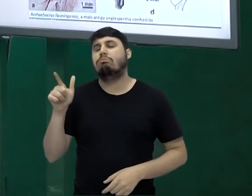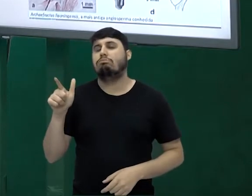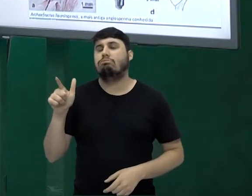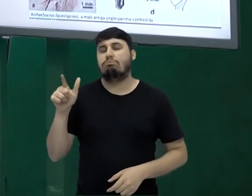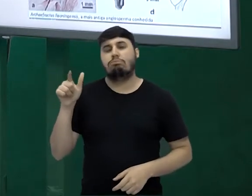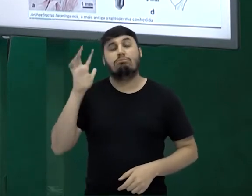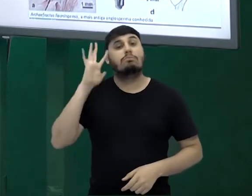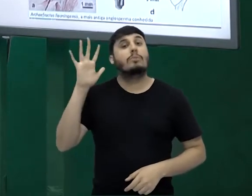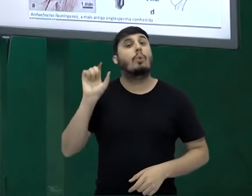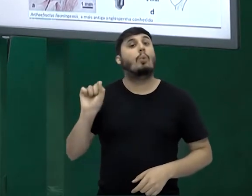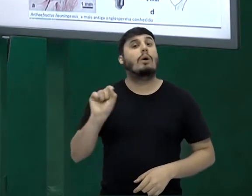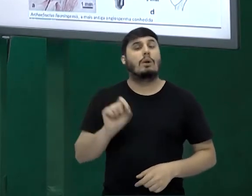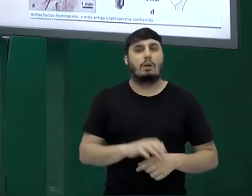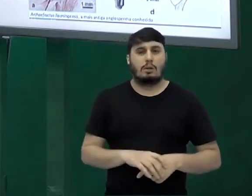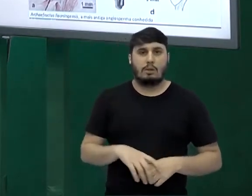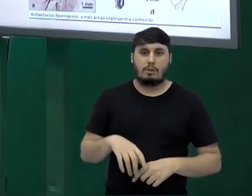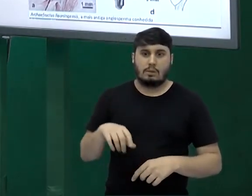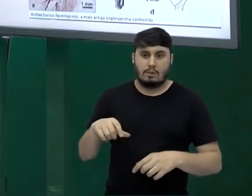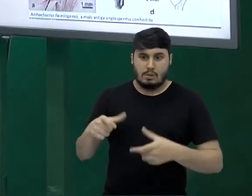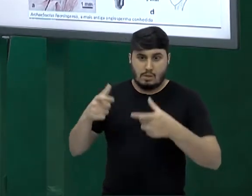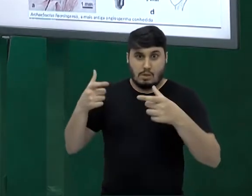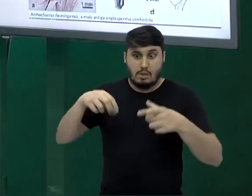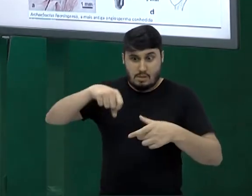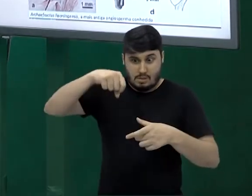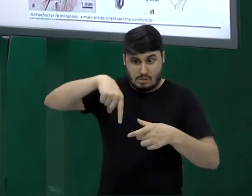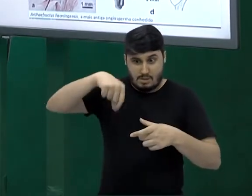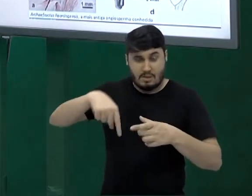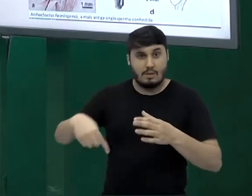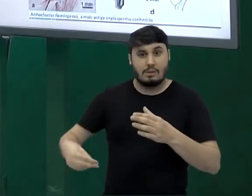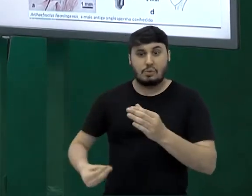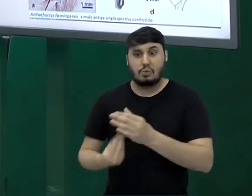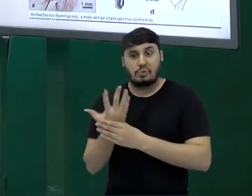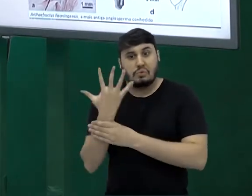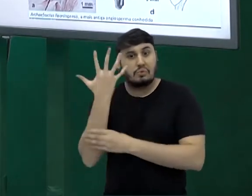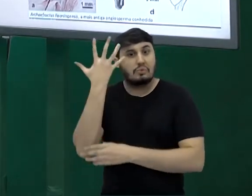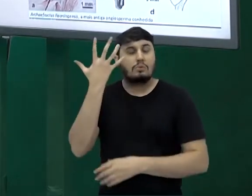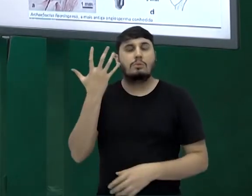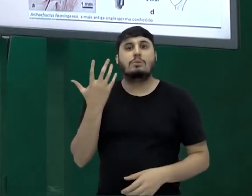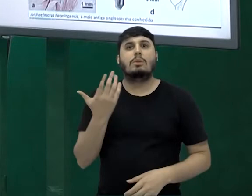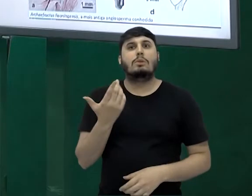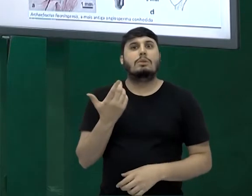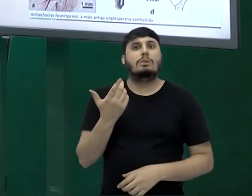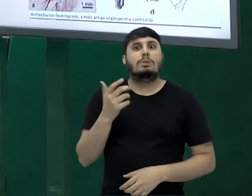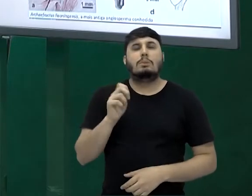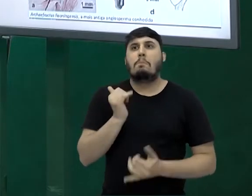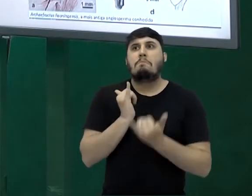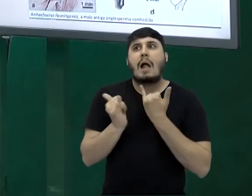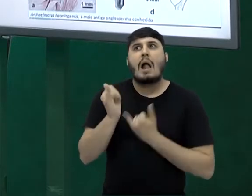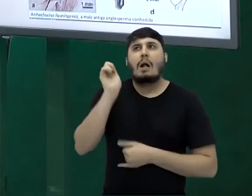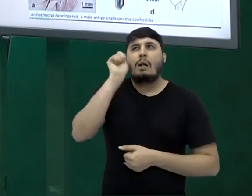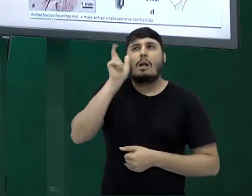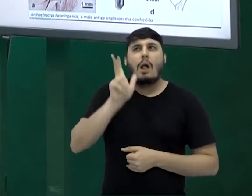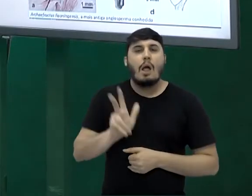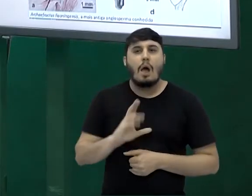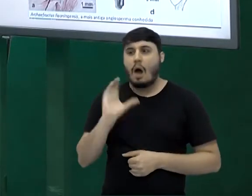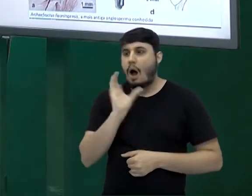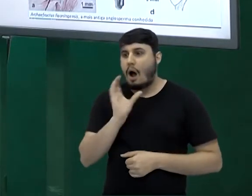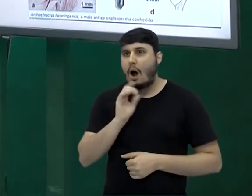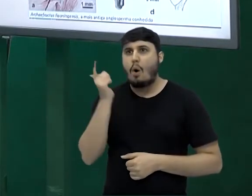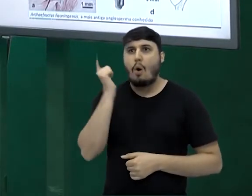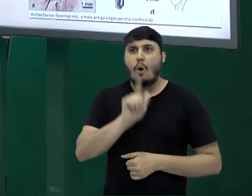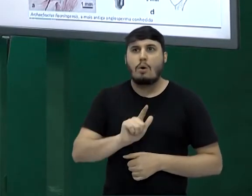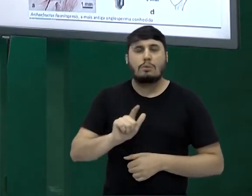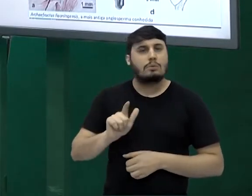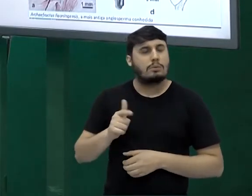teoria é que as angiospermas foram sagazes, foram espertas, foram velozes e conseguiram criar um processo